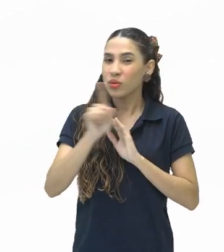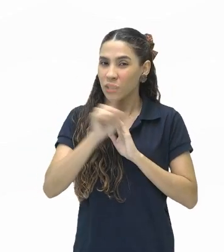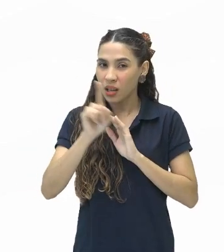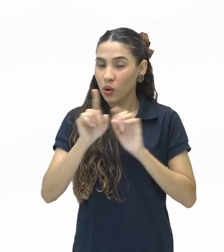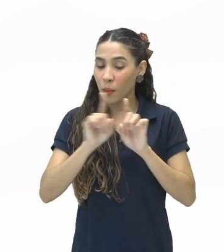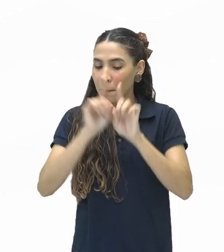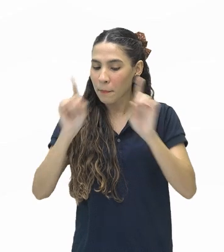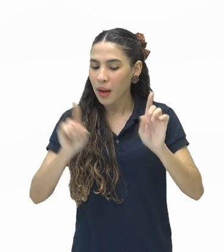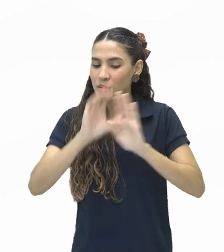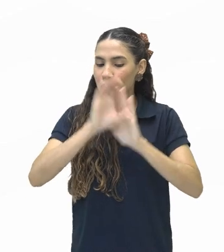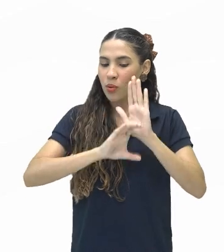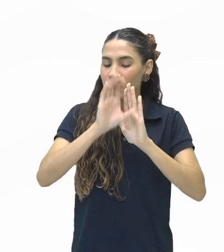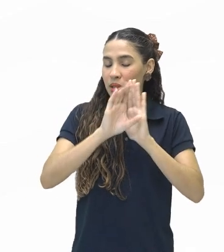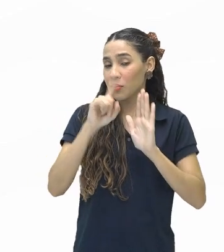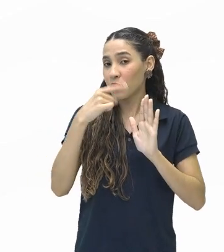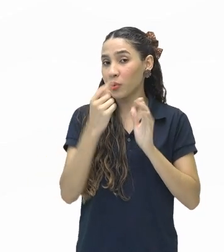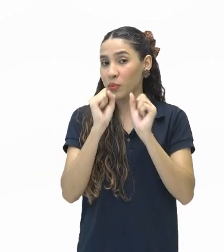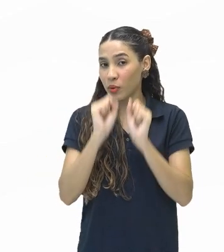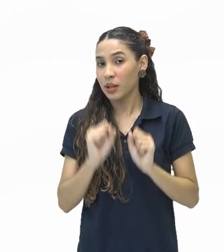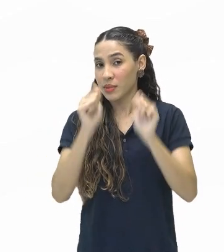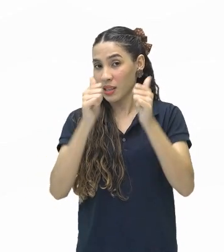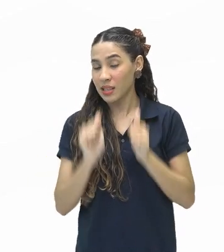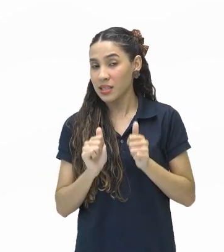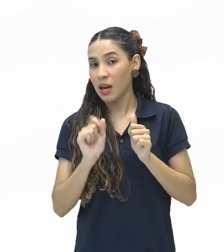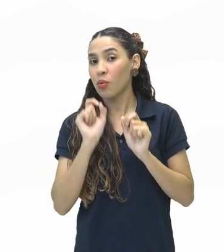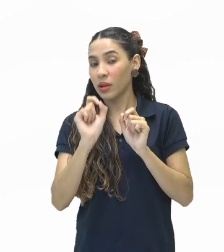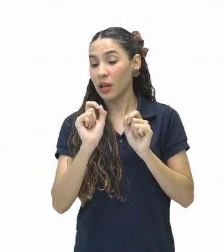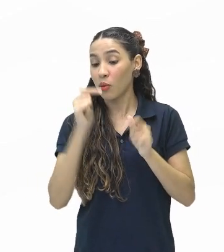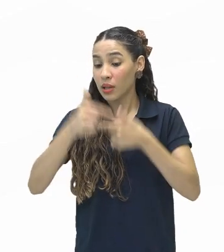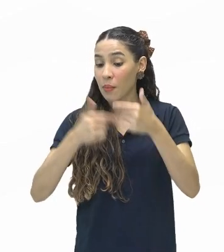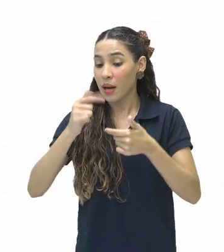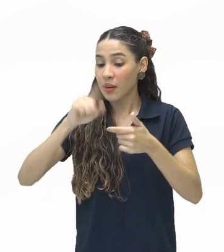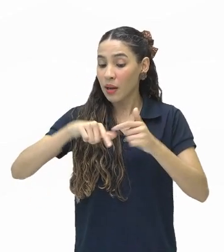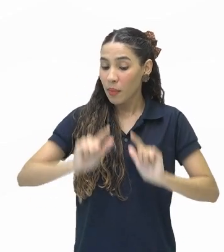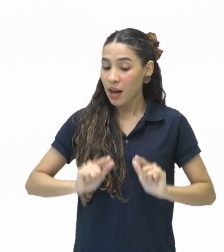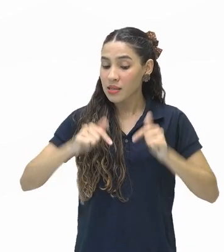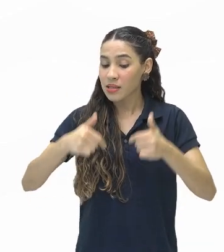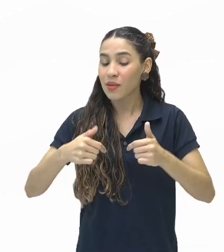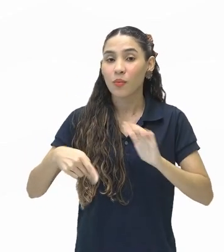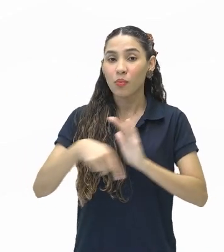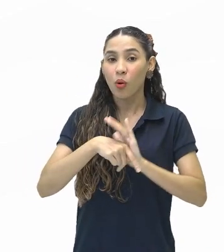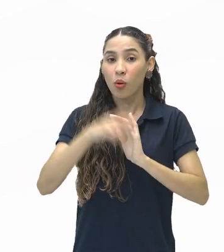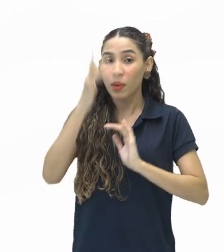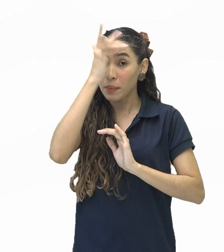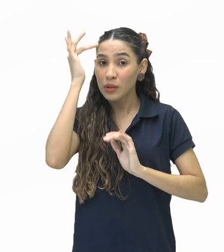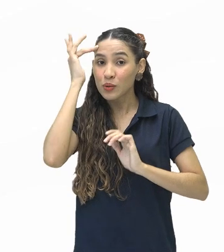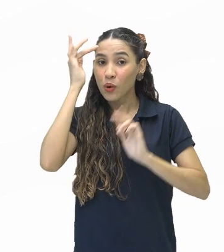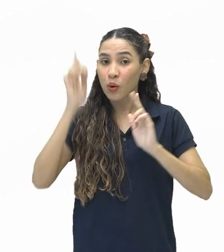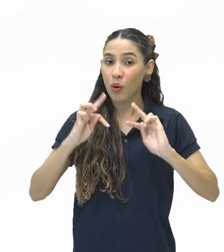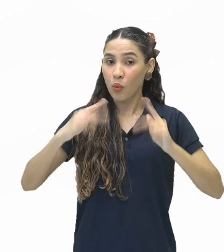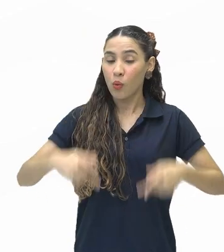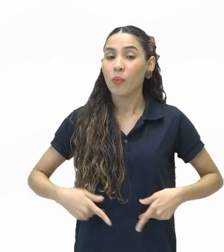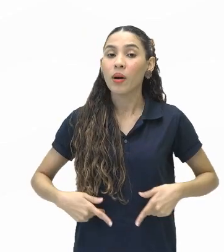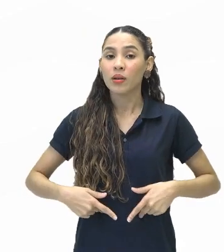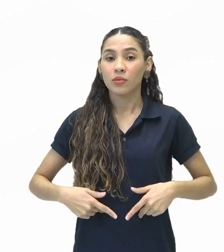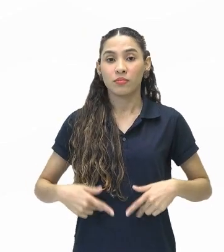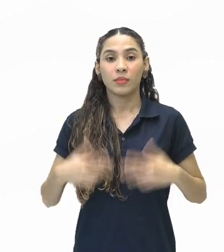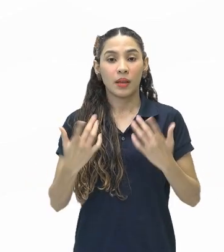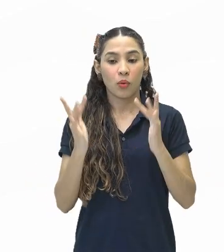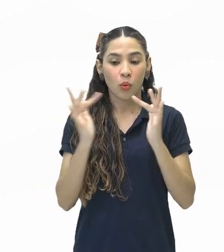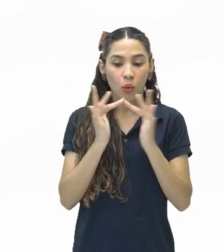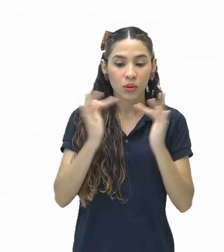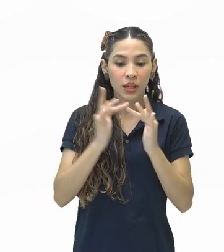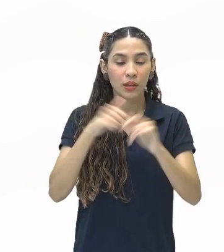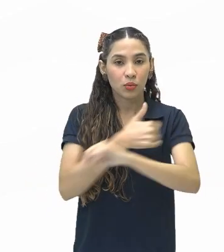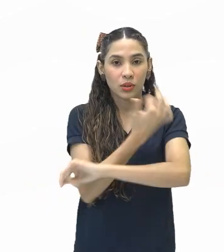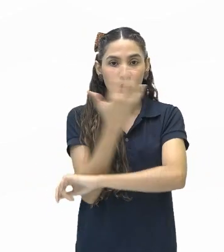um conceito, né, nós podemos dizer que o trabalho é uma ação do ser humano, é uma ação do homem sobre a natureza, sobre